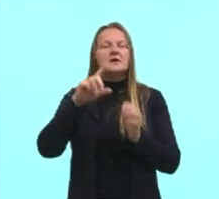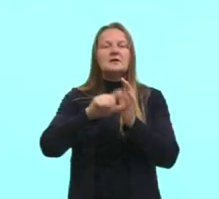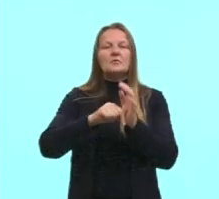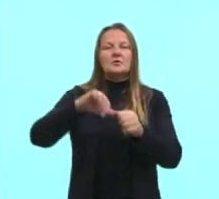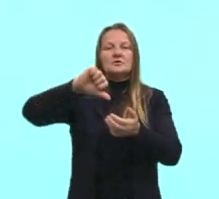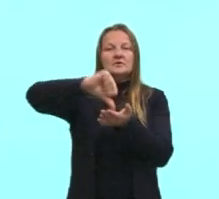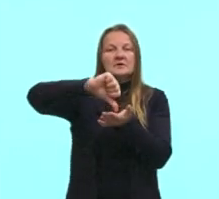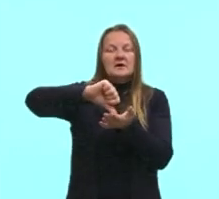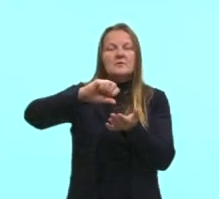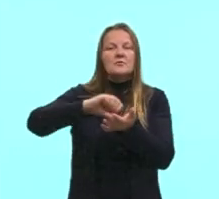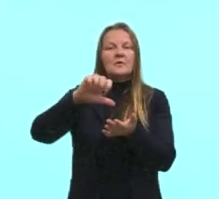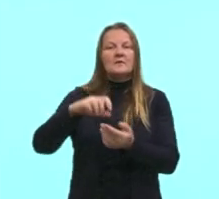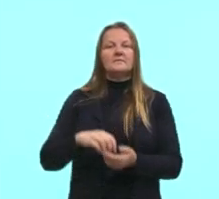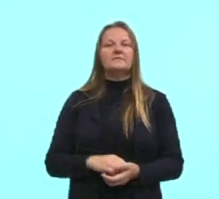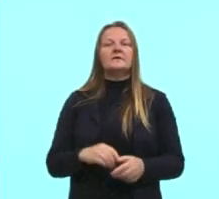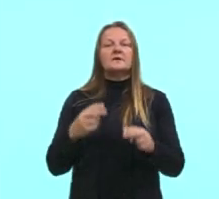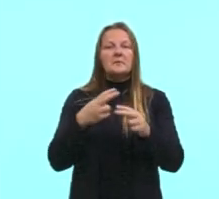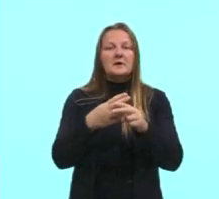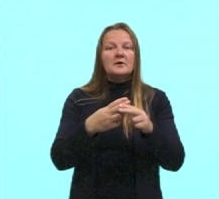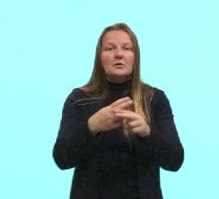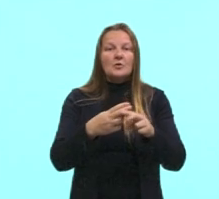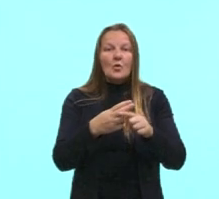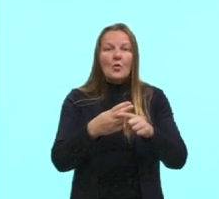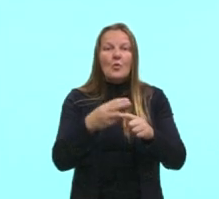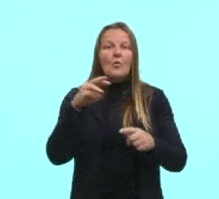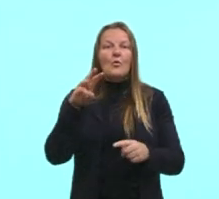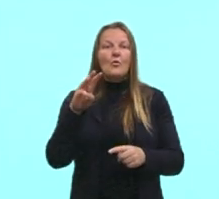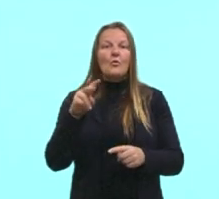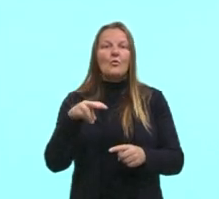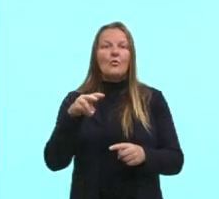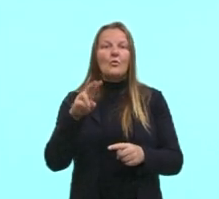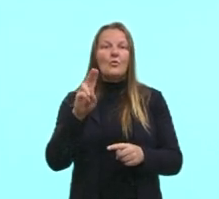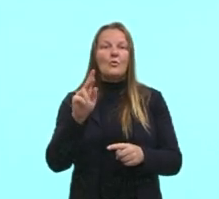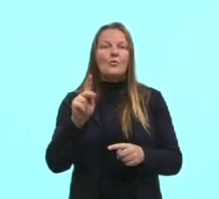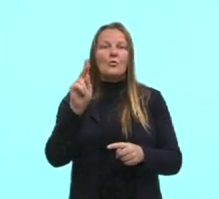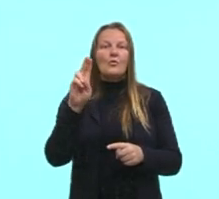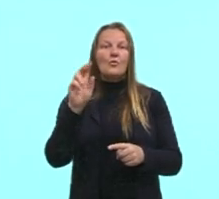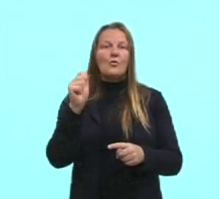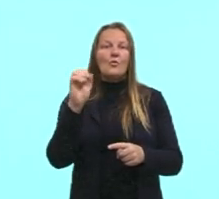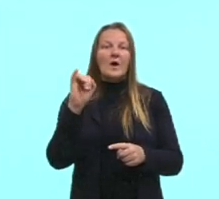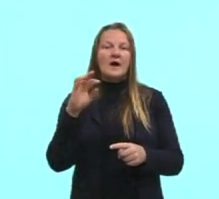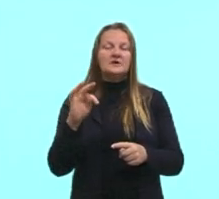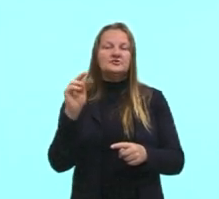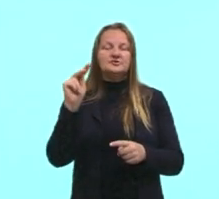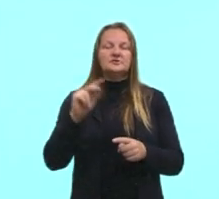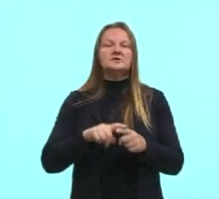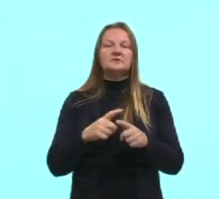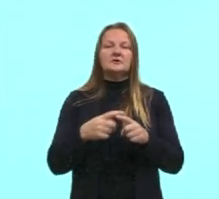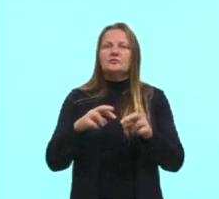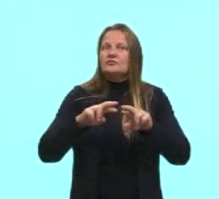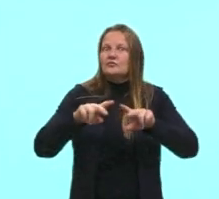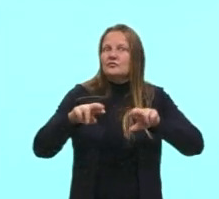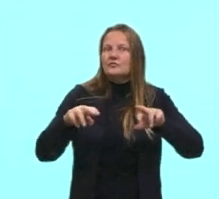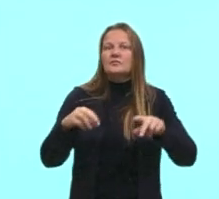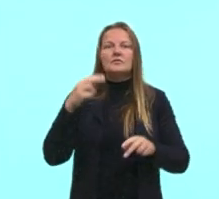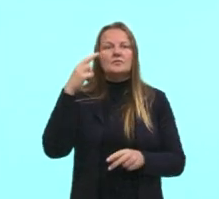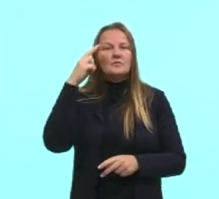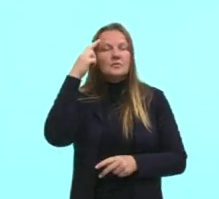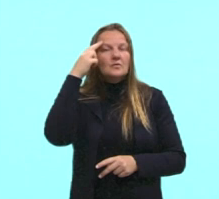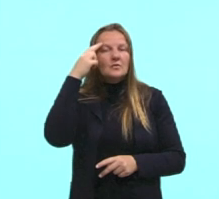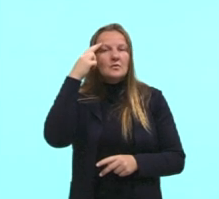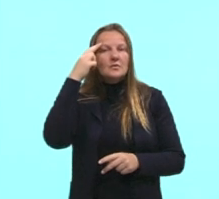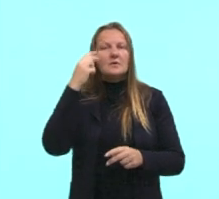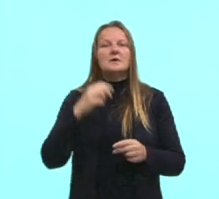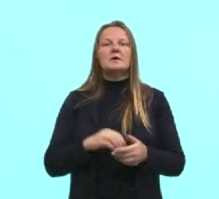né Kuwait Emirados Árabes Unidos né entre outros Mas tu vê que a maioria dos países